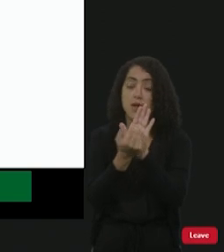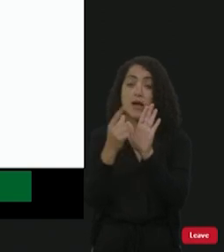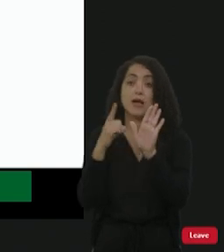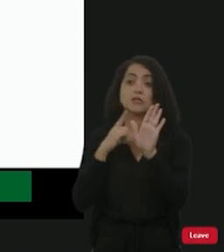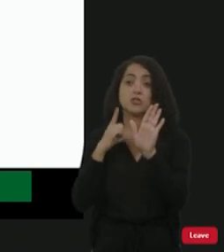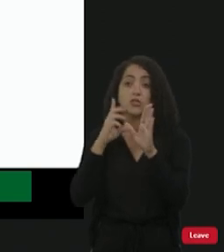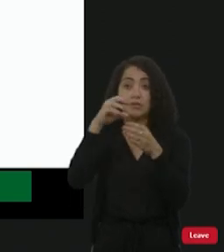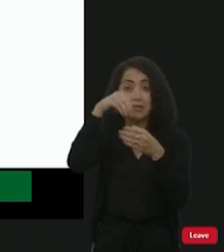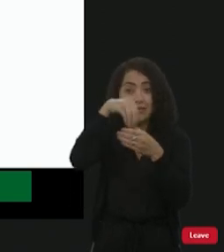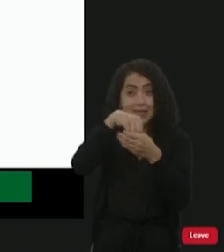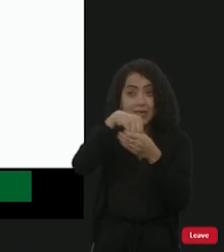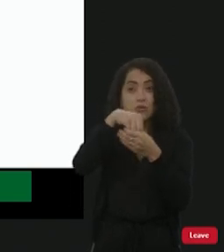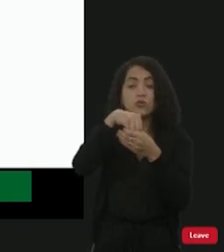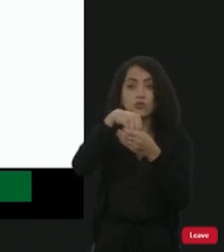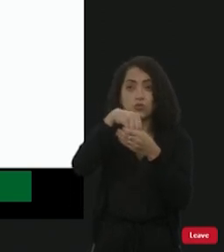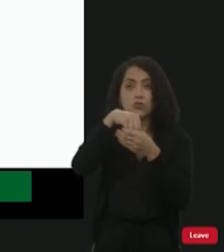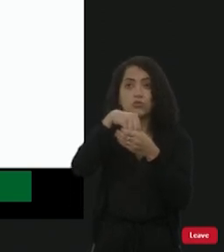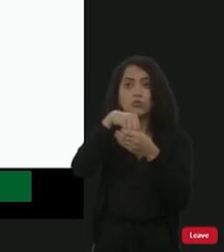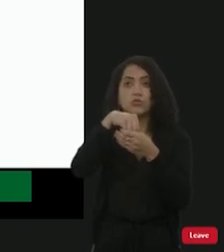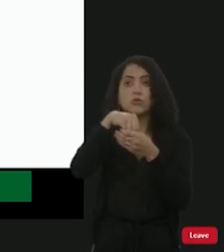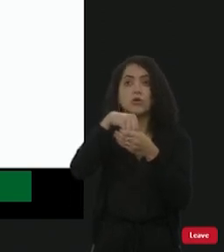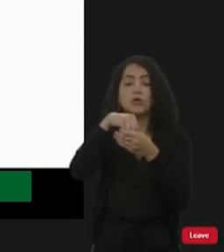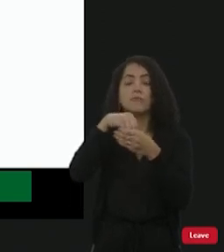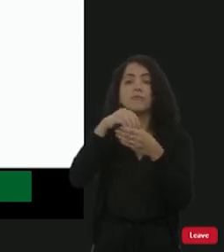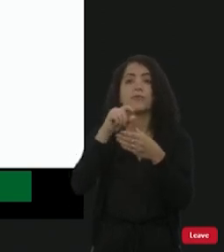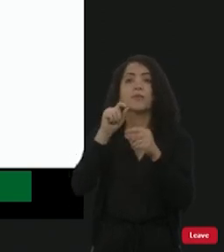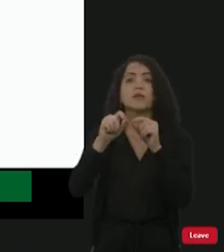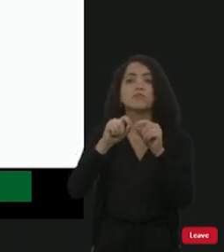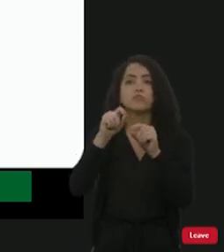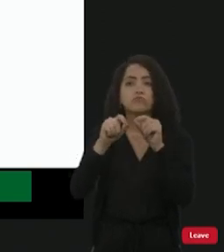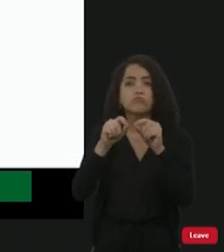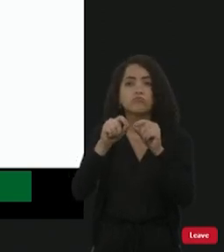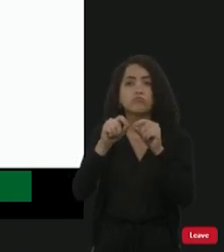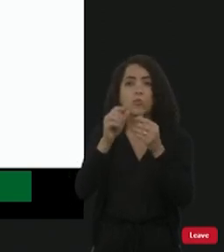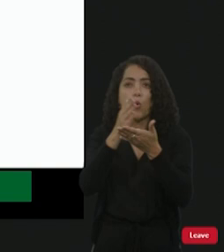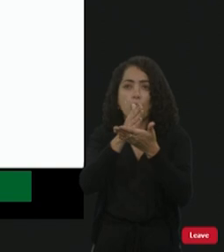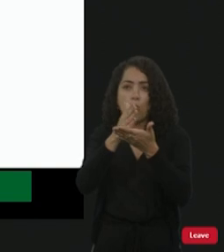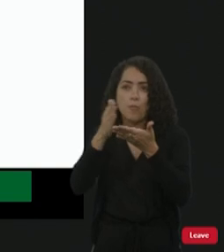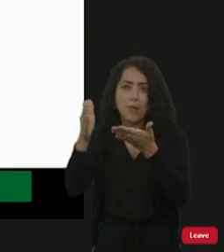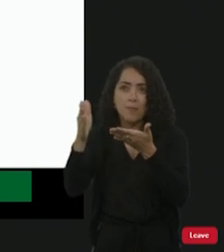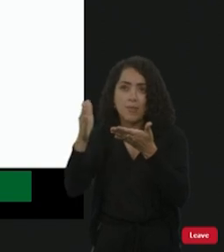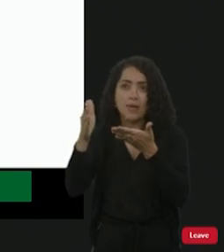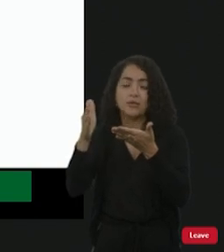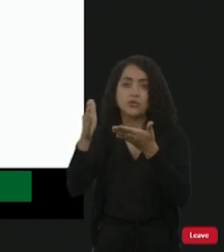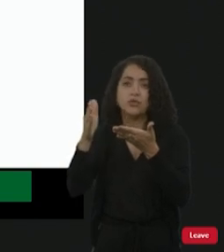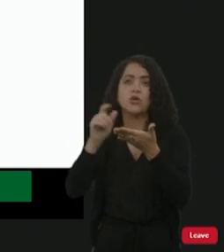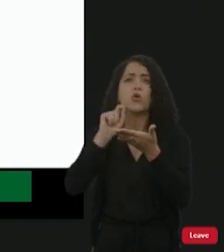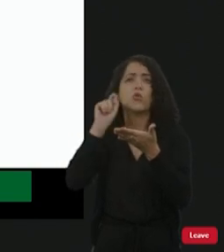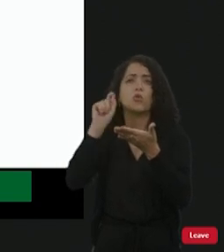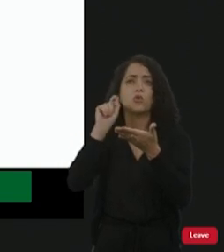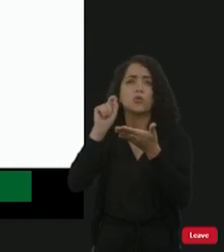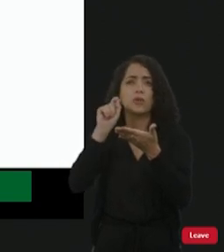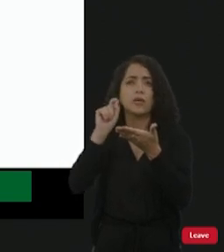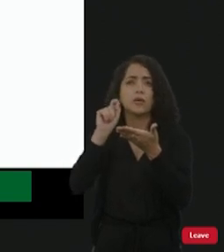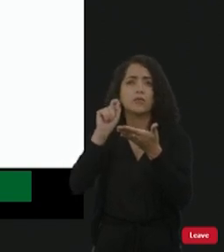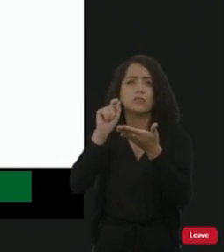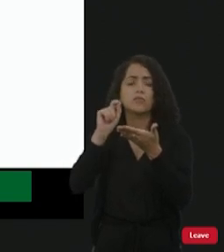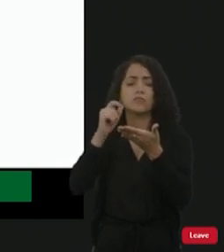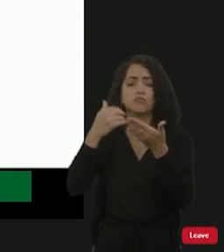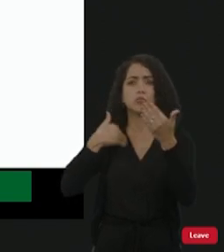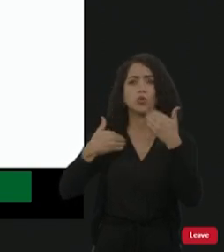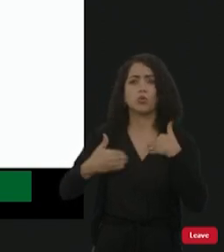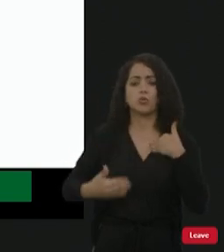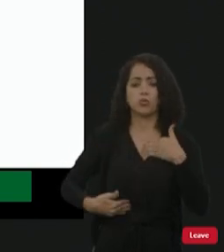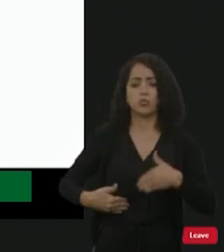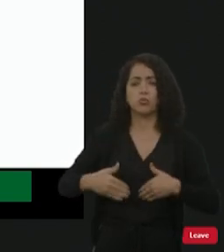dentro desse metabolismo todo aqui uma parte do lisossomo. E o que é que no nosso corpo tem lisossomo? Praticamente